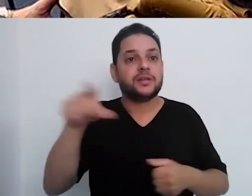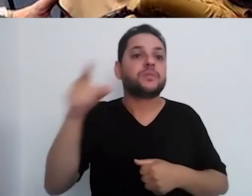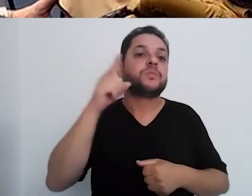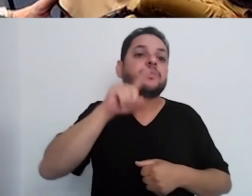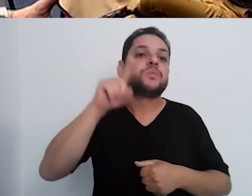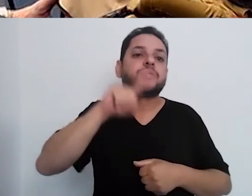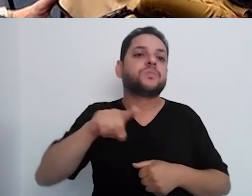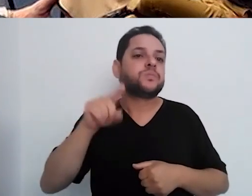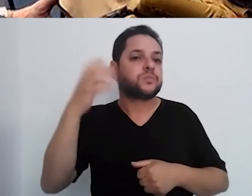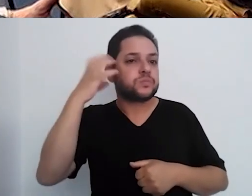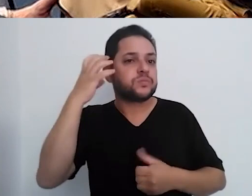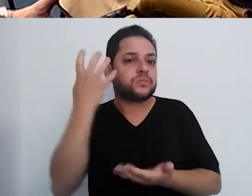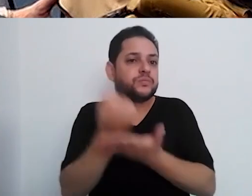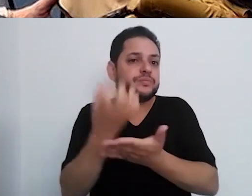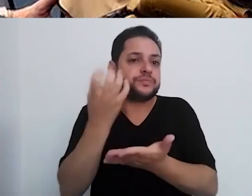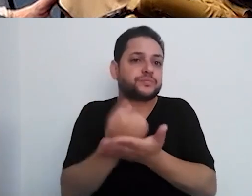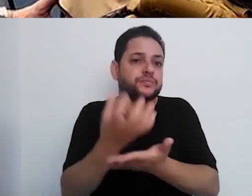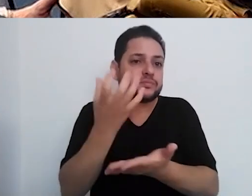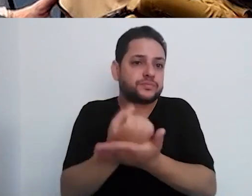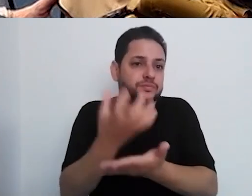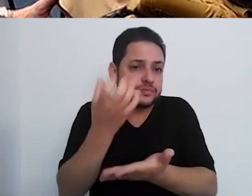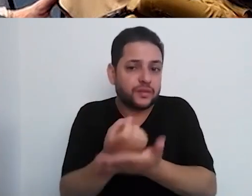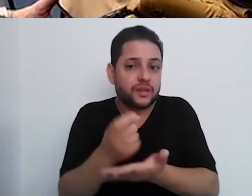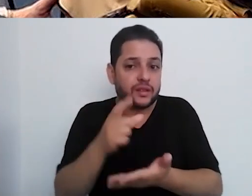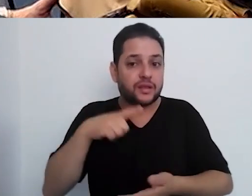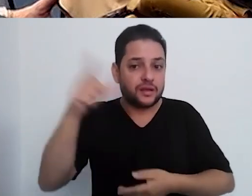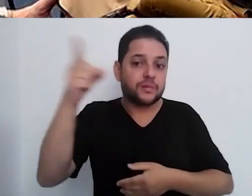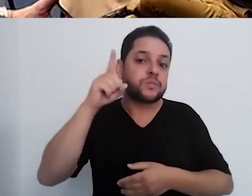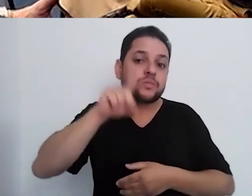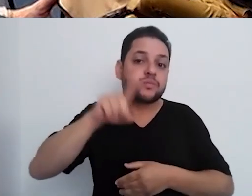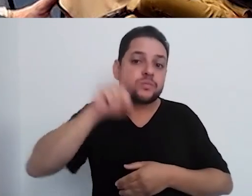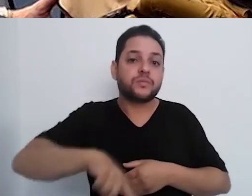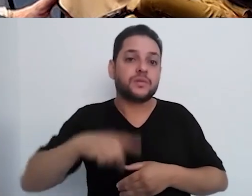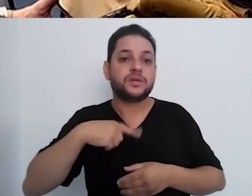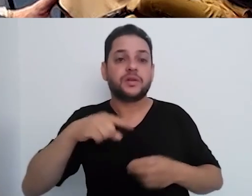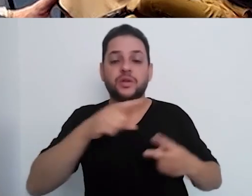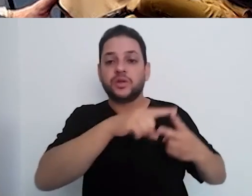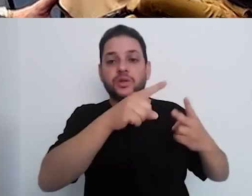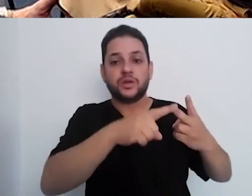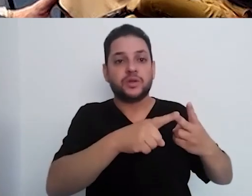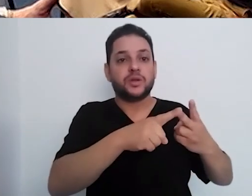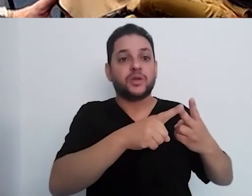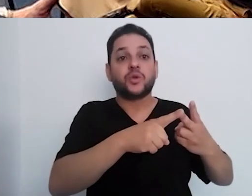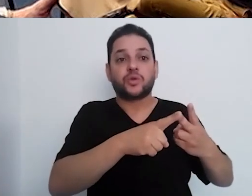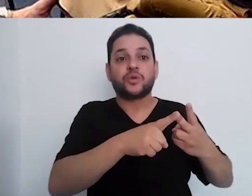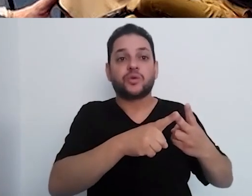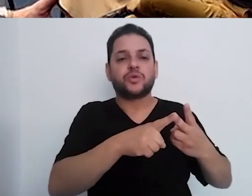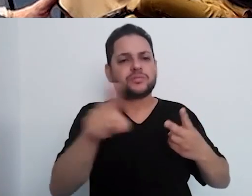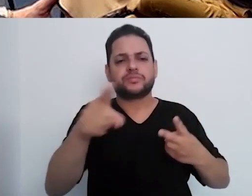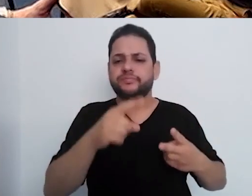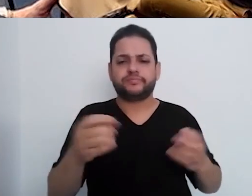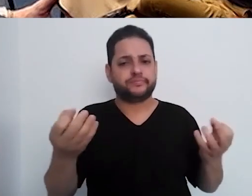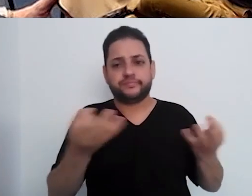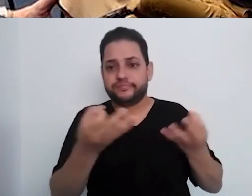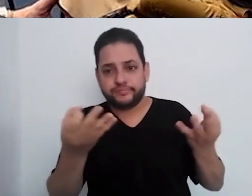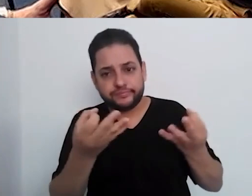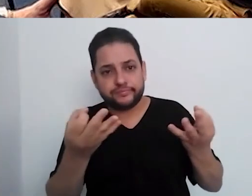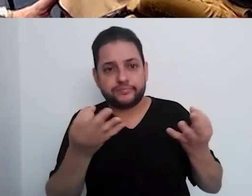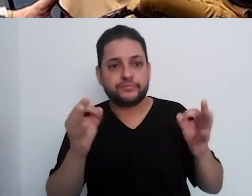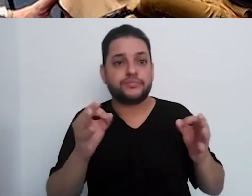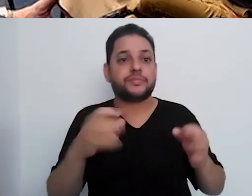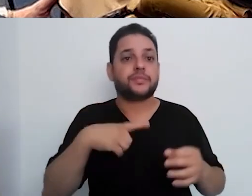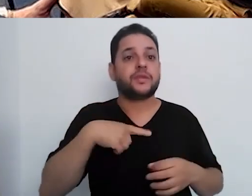aliás, excelente, chamado In the Dark, que teve 2 episódios. Você conhece? É sensacional aquele podcast. Que tirou um